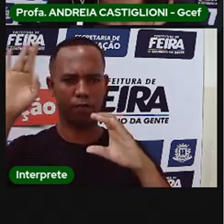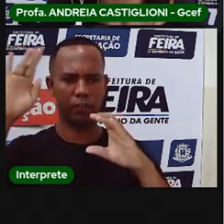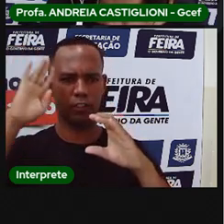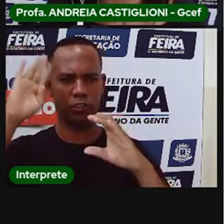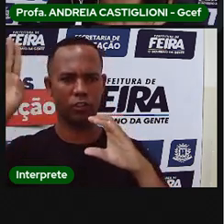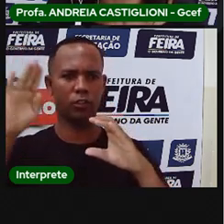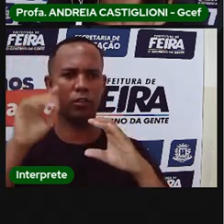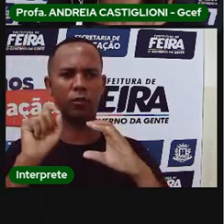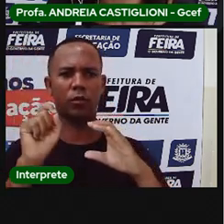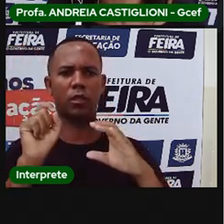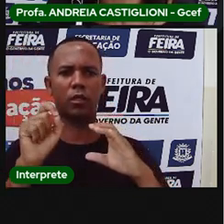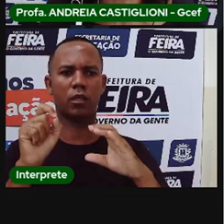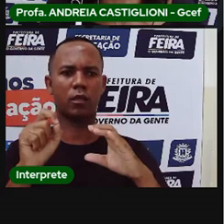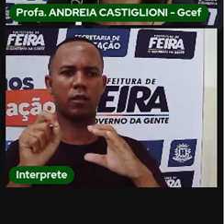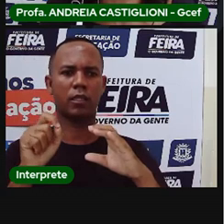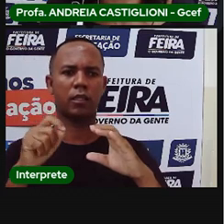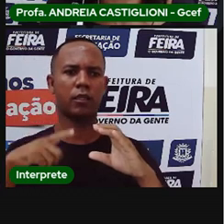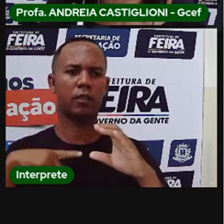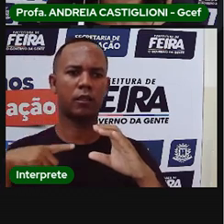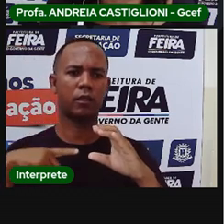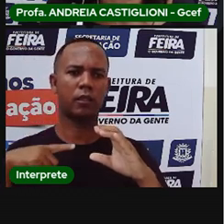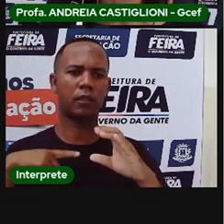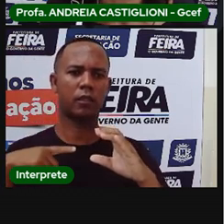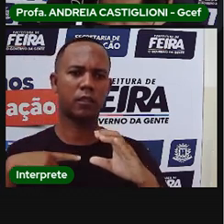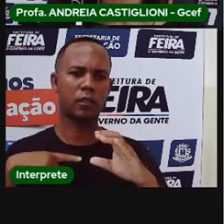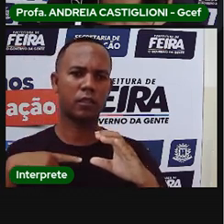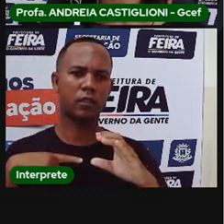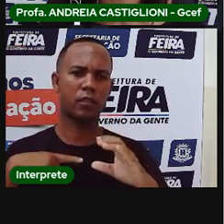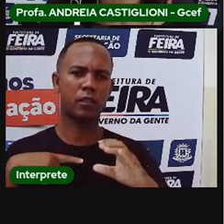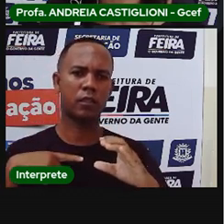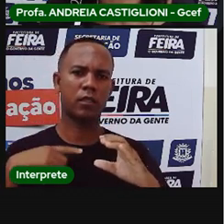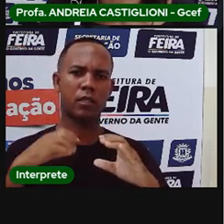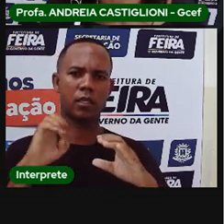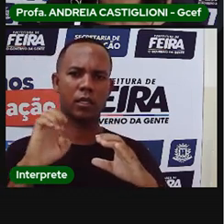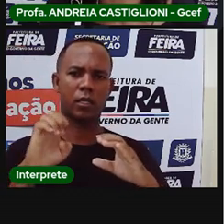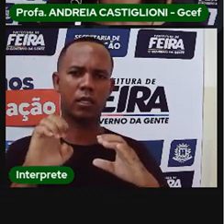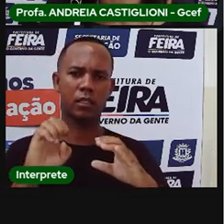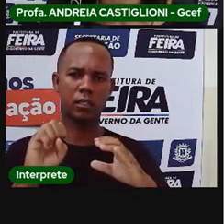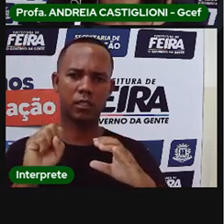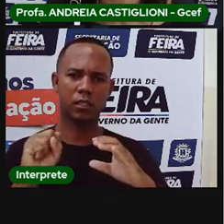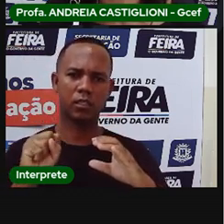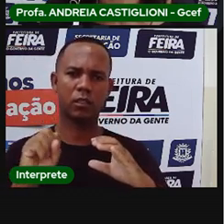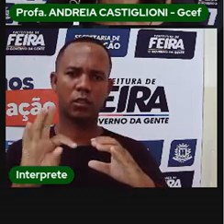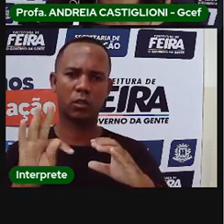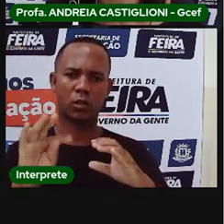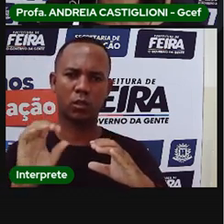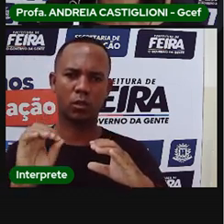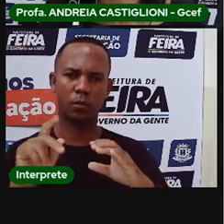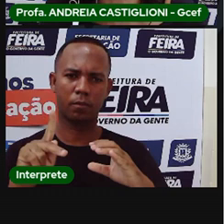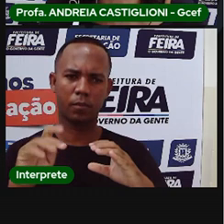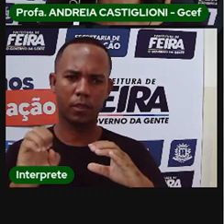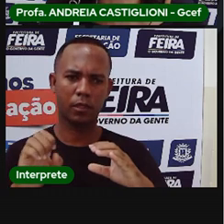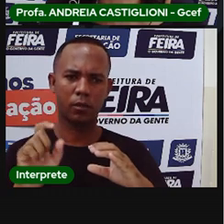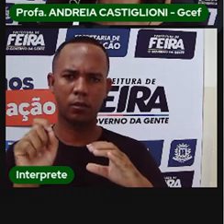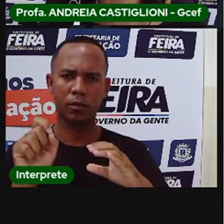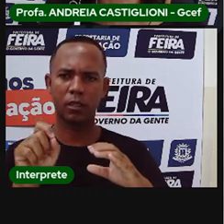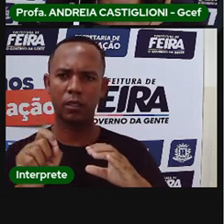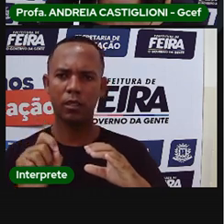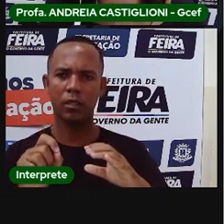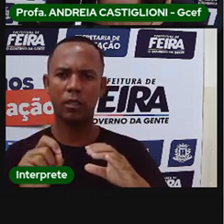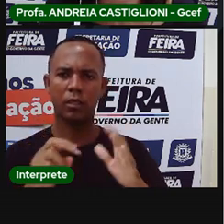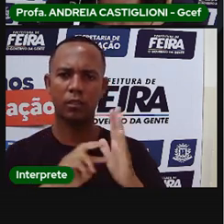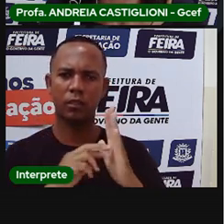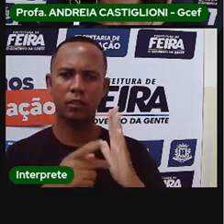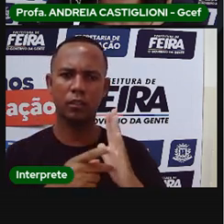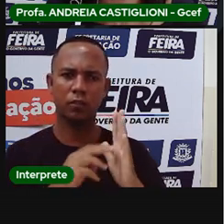ver o Stop Motion, que se chama A Maior Flor do Mundo, de José